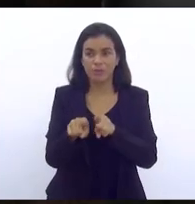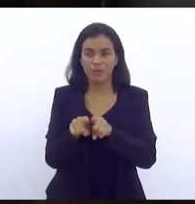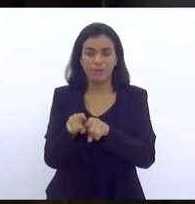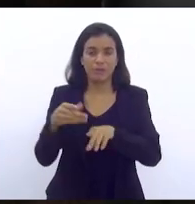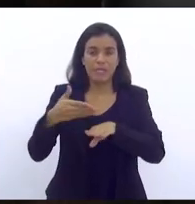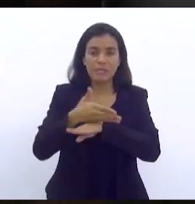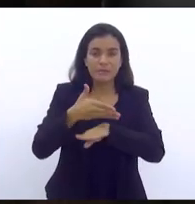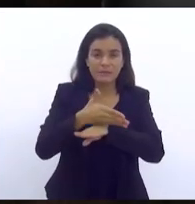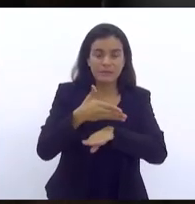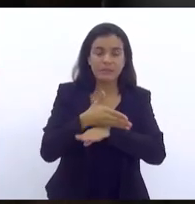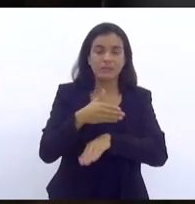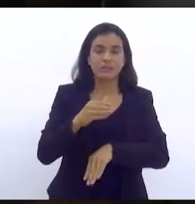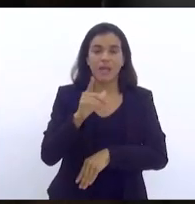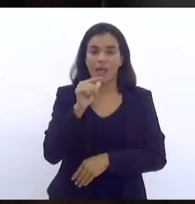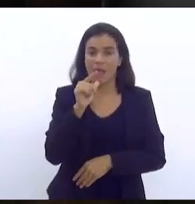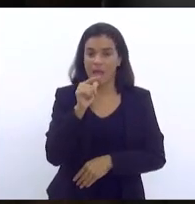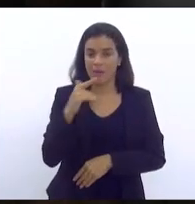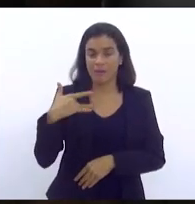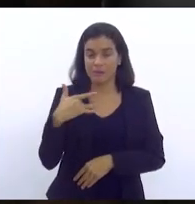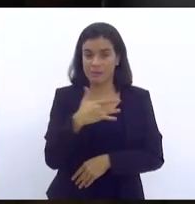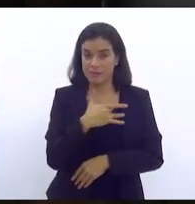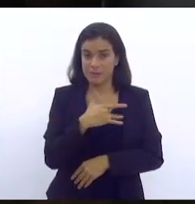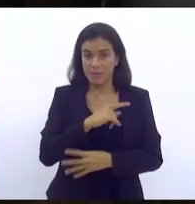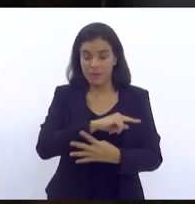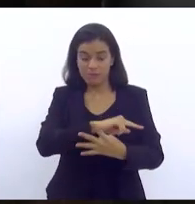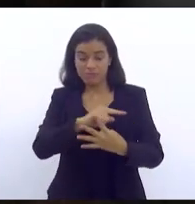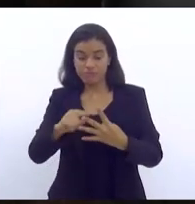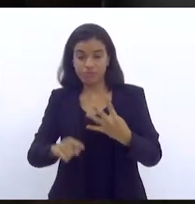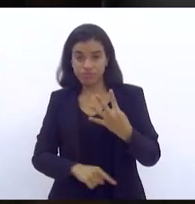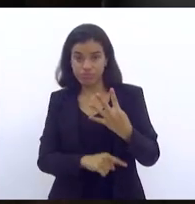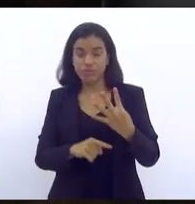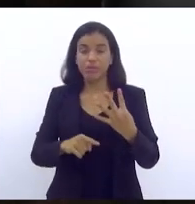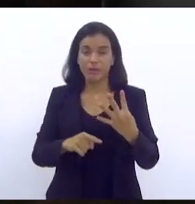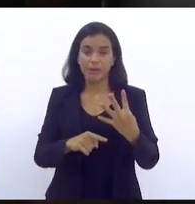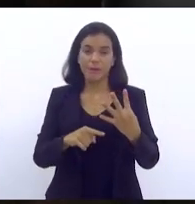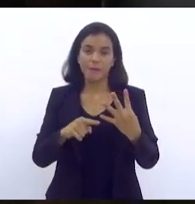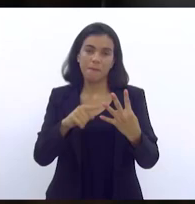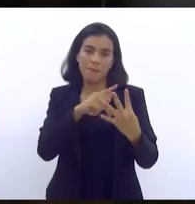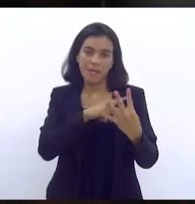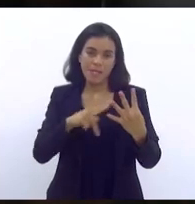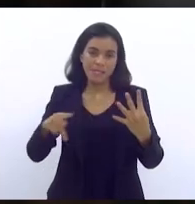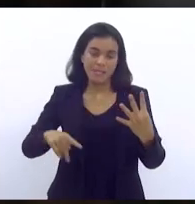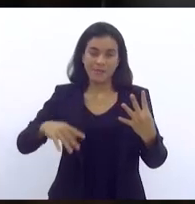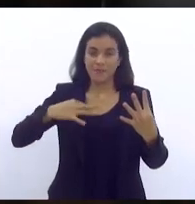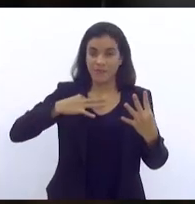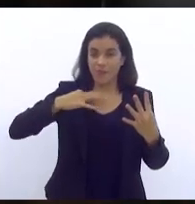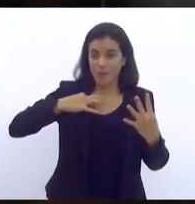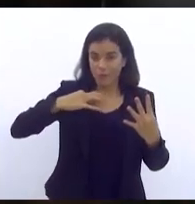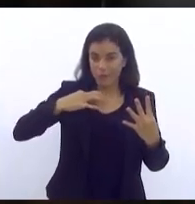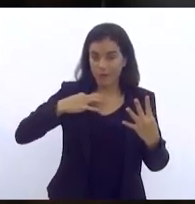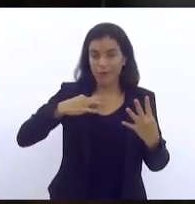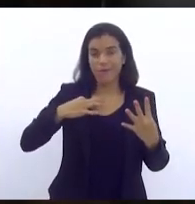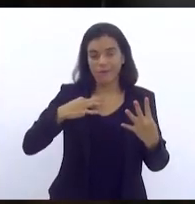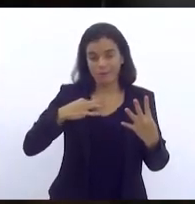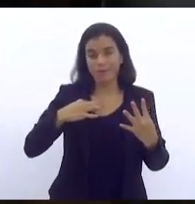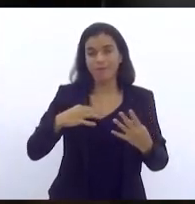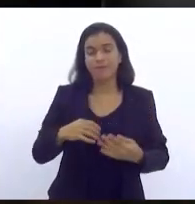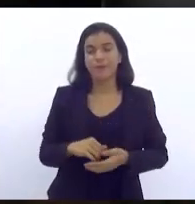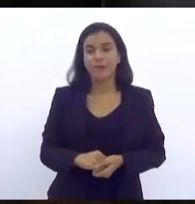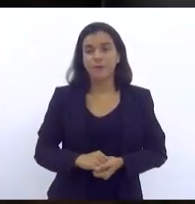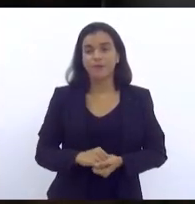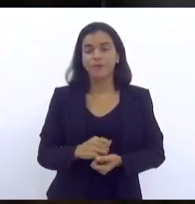e à saúde sem o trabalho desses quatro presidentes que é de forma voluntária e alheia muitas